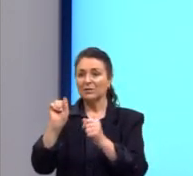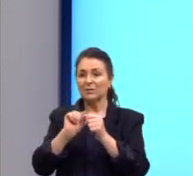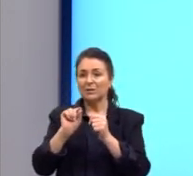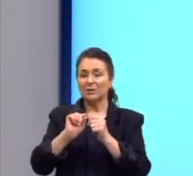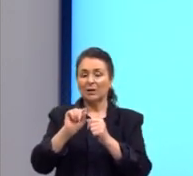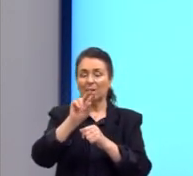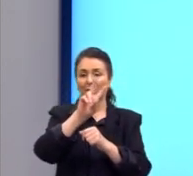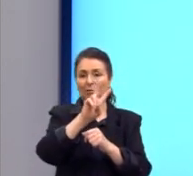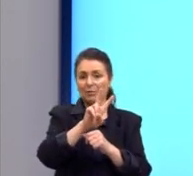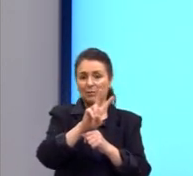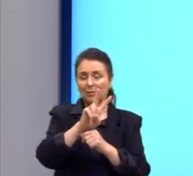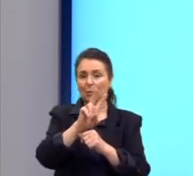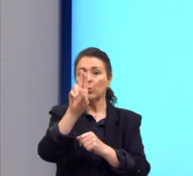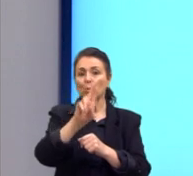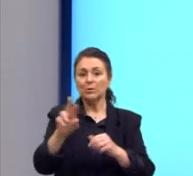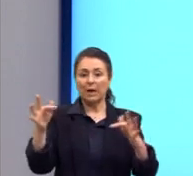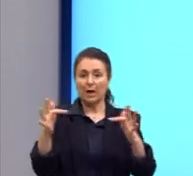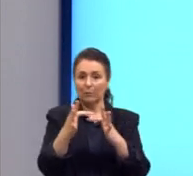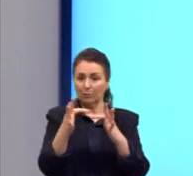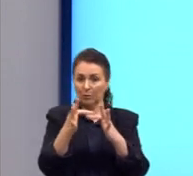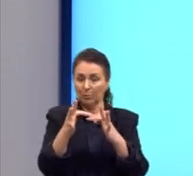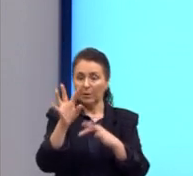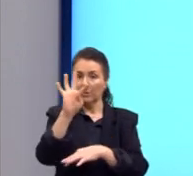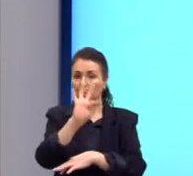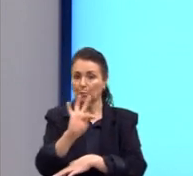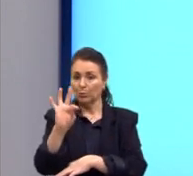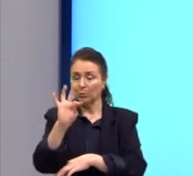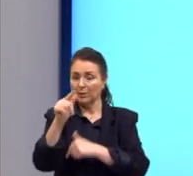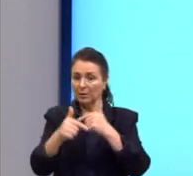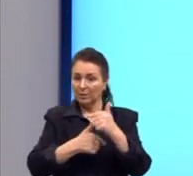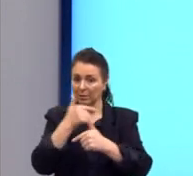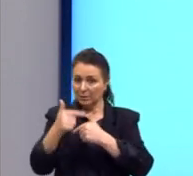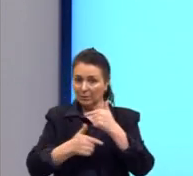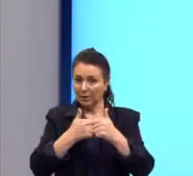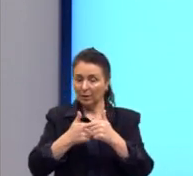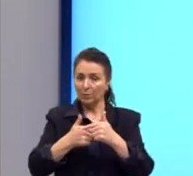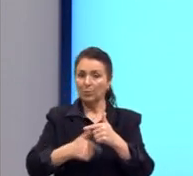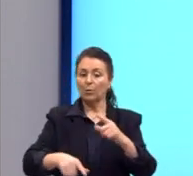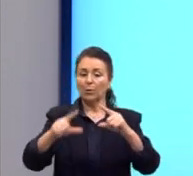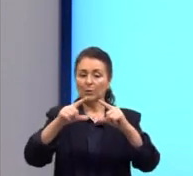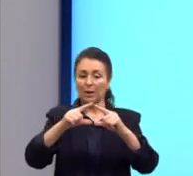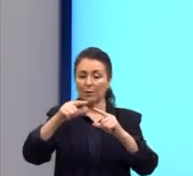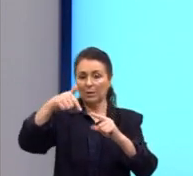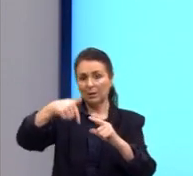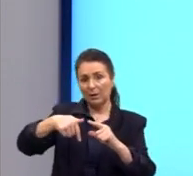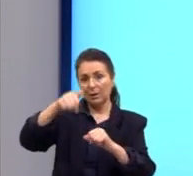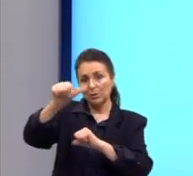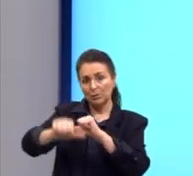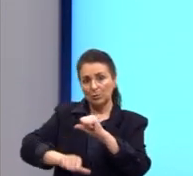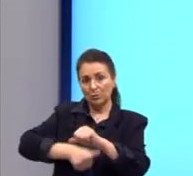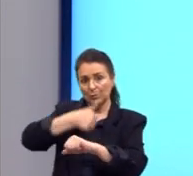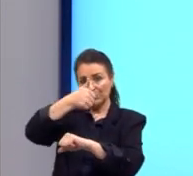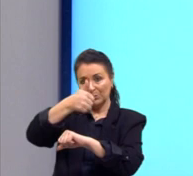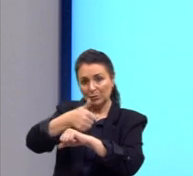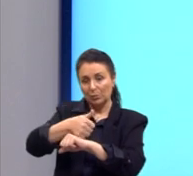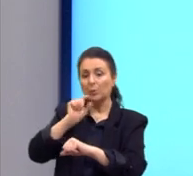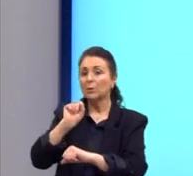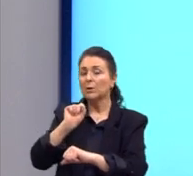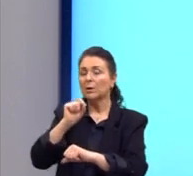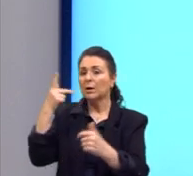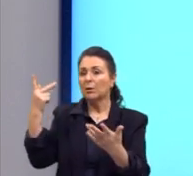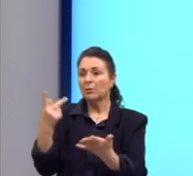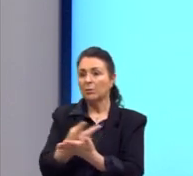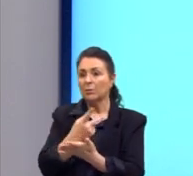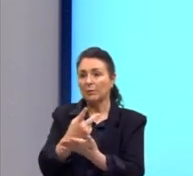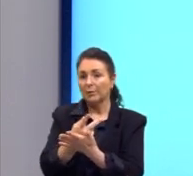Essa essa fórmula aqui do trabalho e pega né esse Delta q e coloca aqui que que vai acontecer